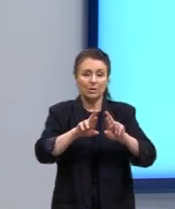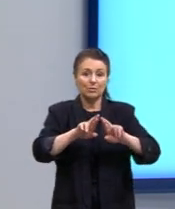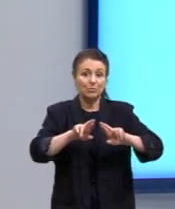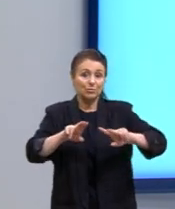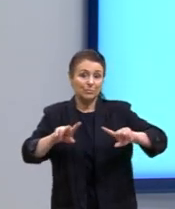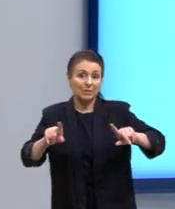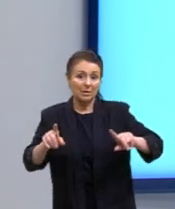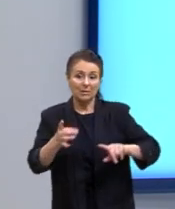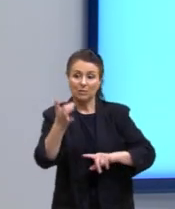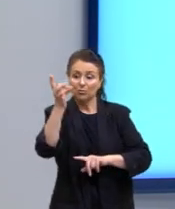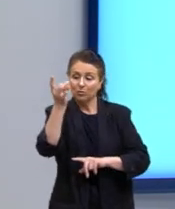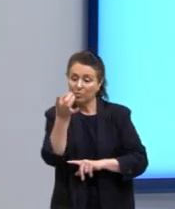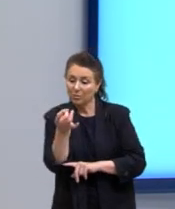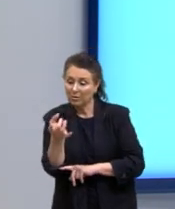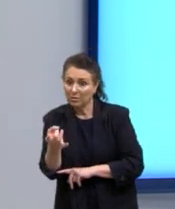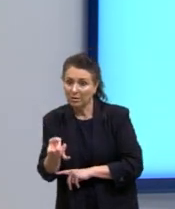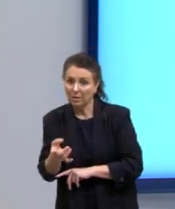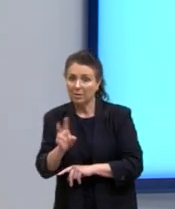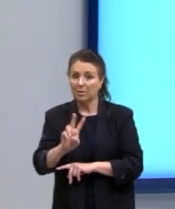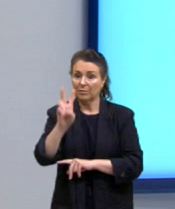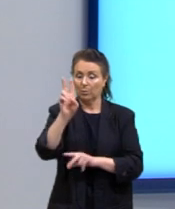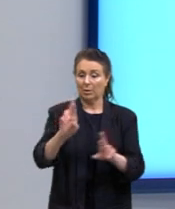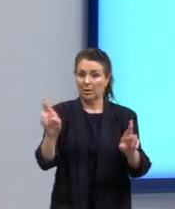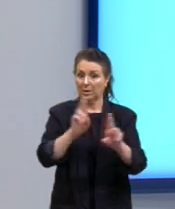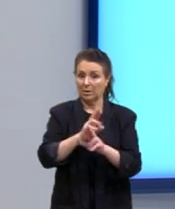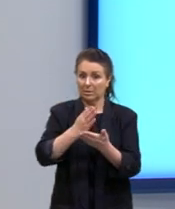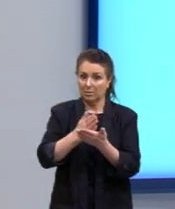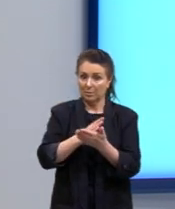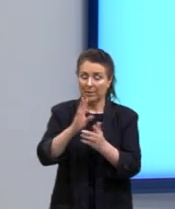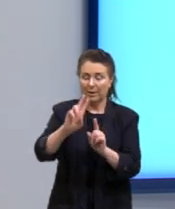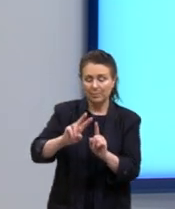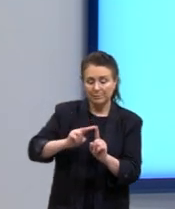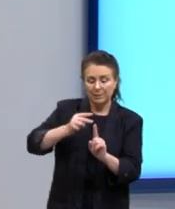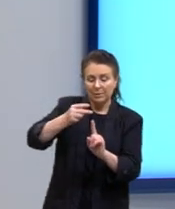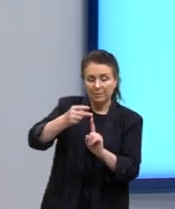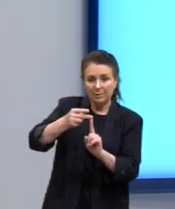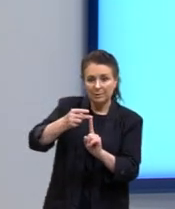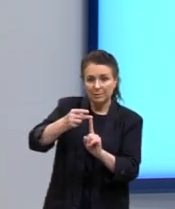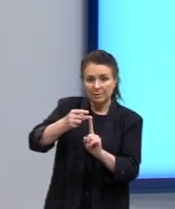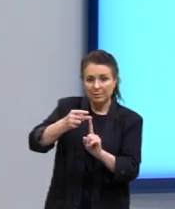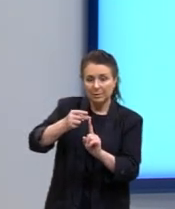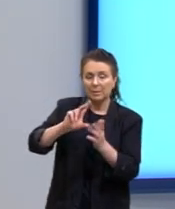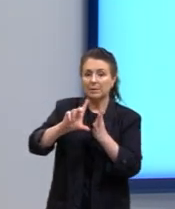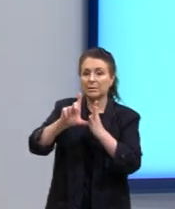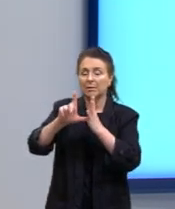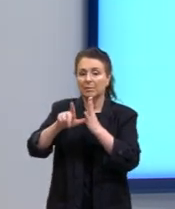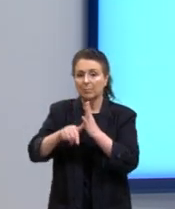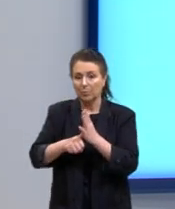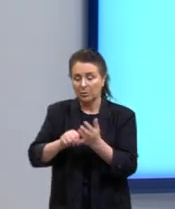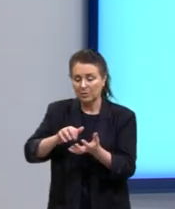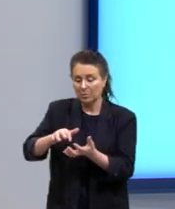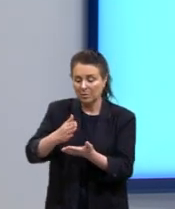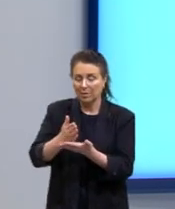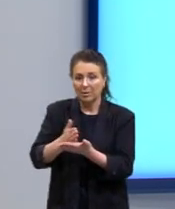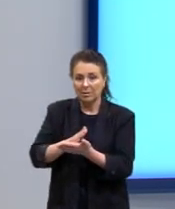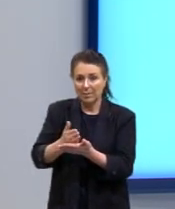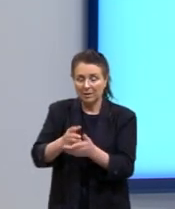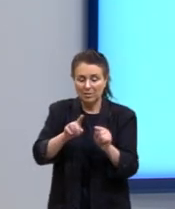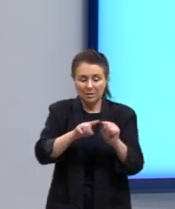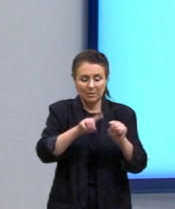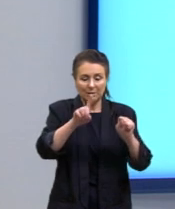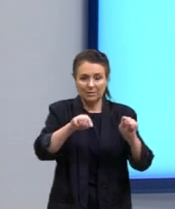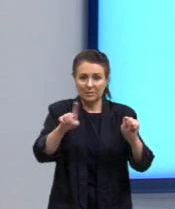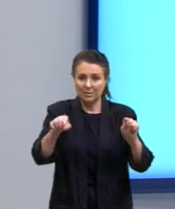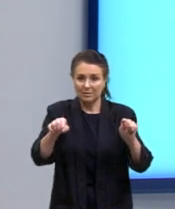de cada valor em relação a média elevamos ao quadrado e daí lá no final depois de calcular a média da variância